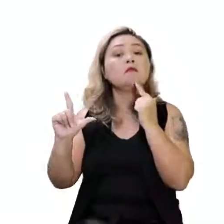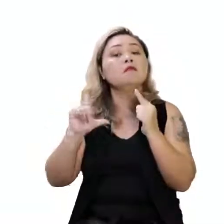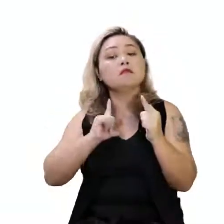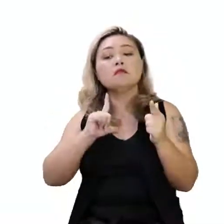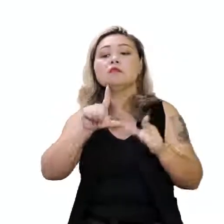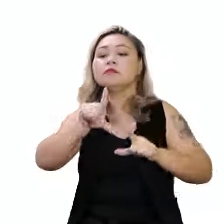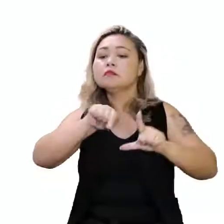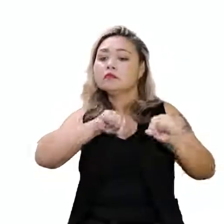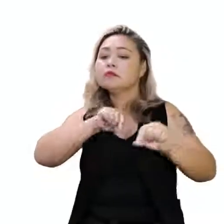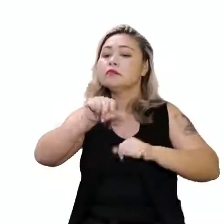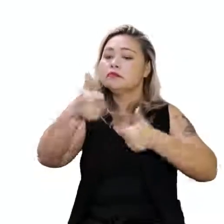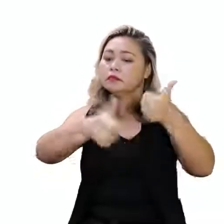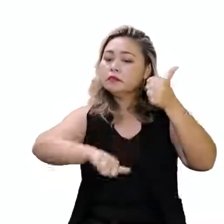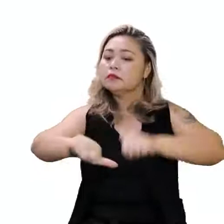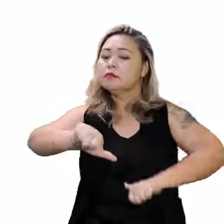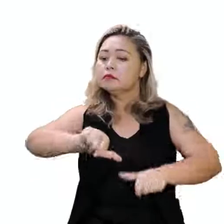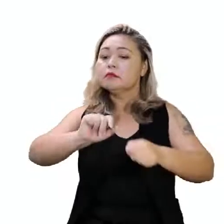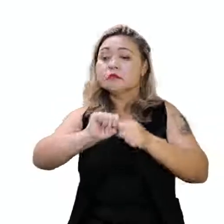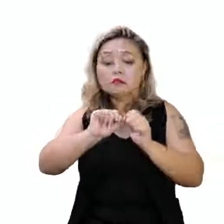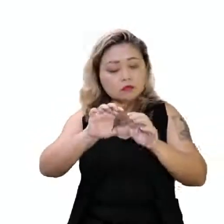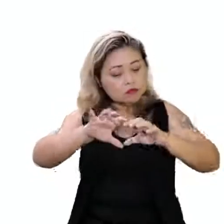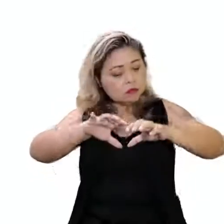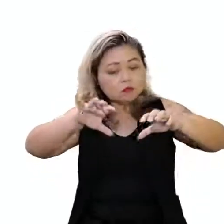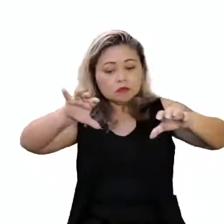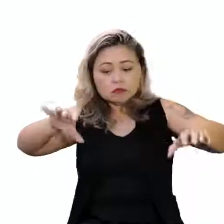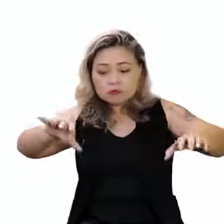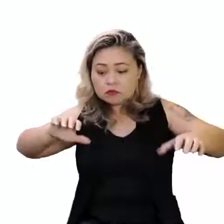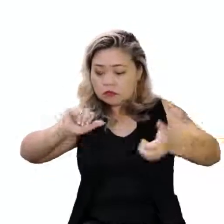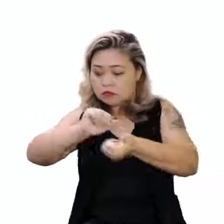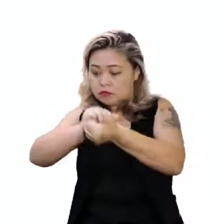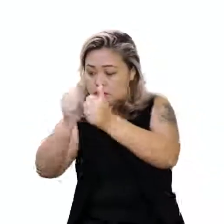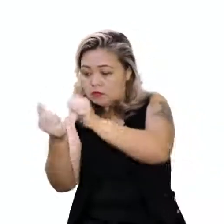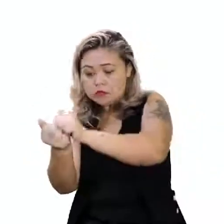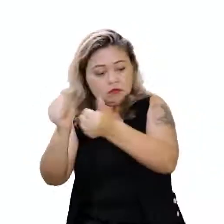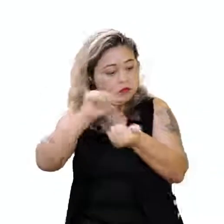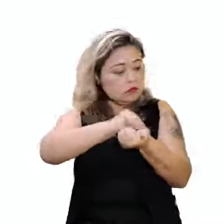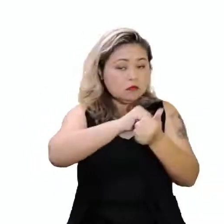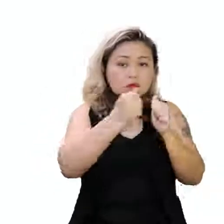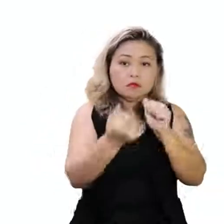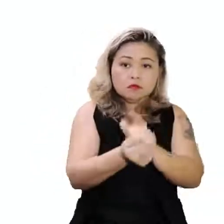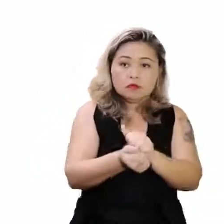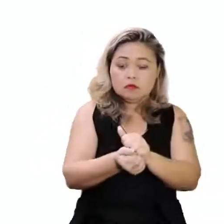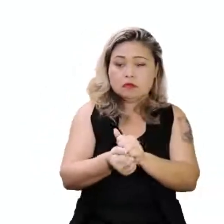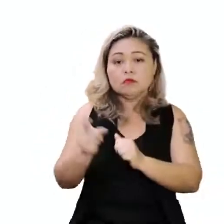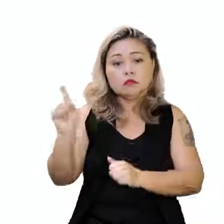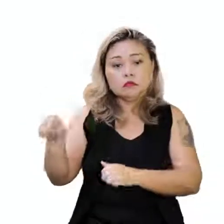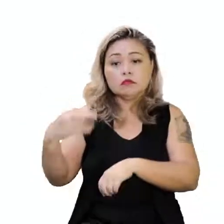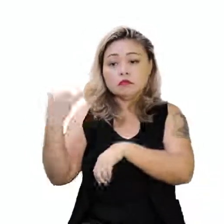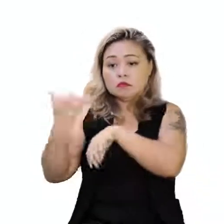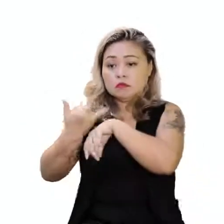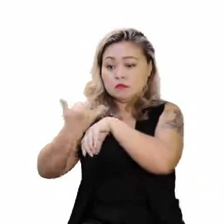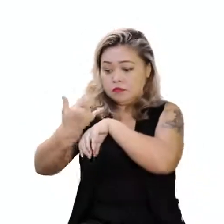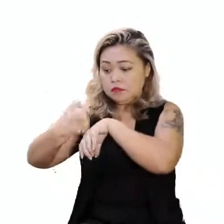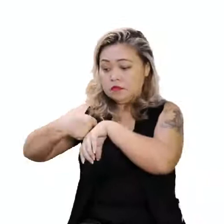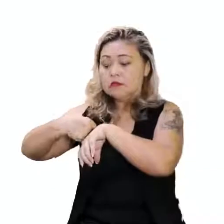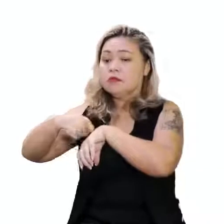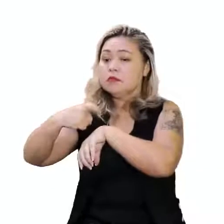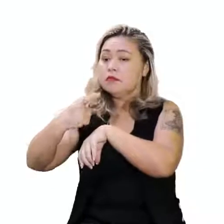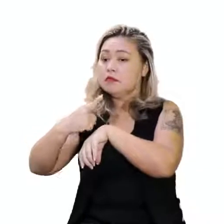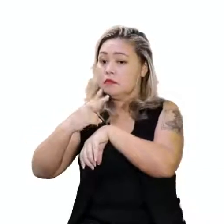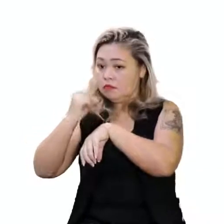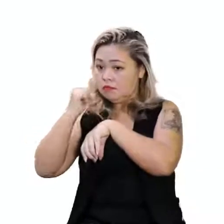Houve a seleção natural para esses indivíduos que foram se adaptando para genótipos tolerantes a esses metais pesados. E essas espécies